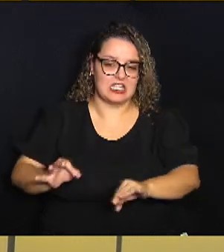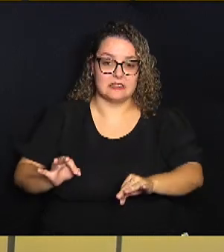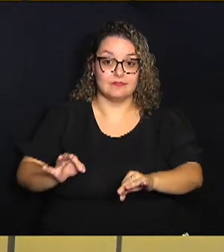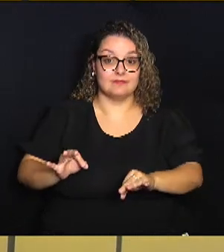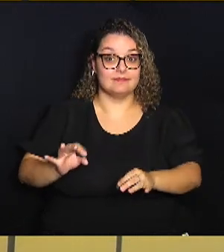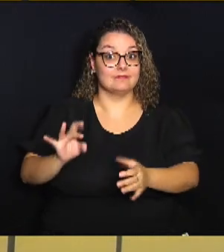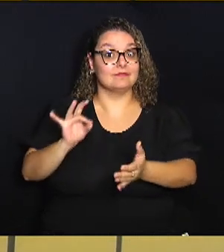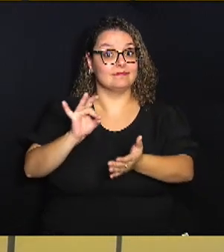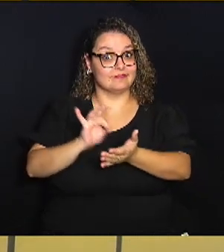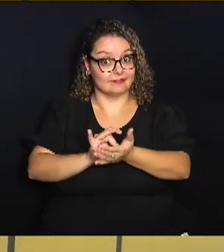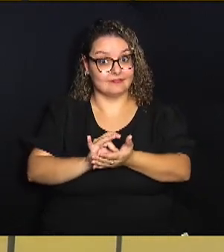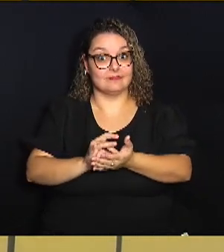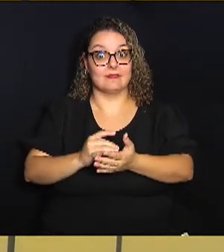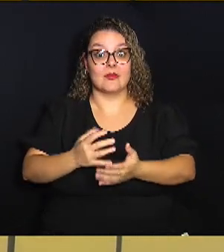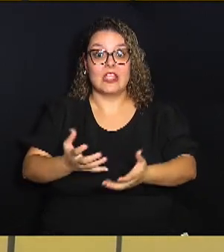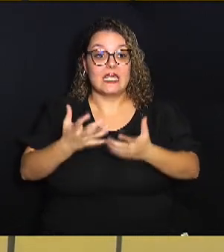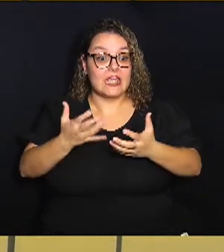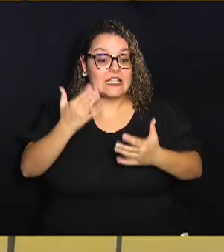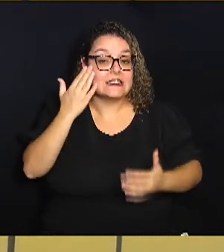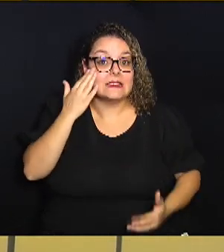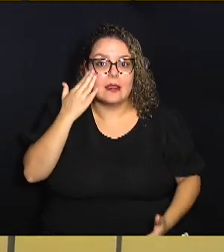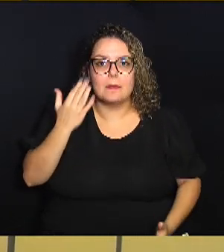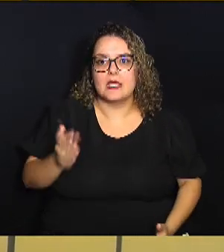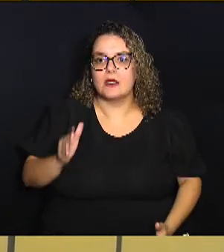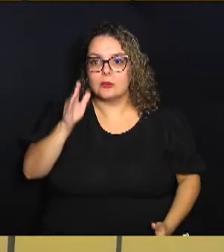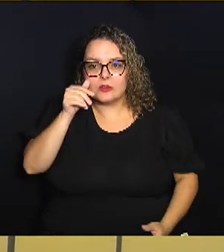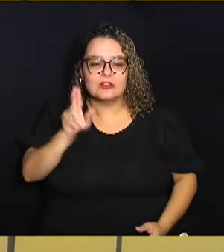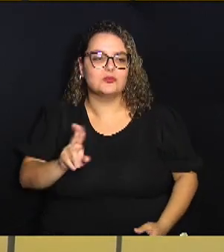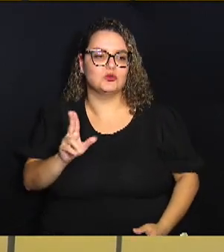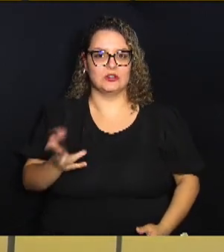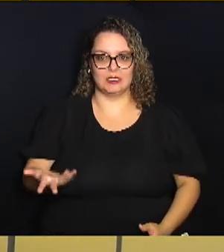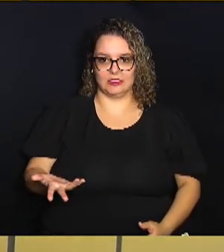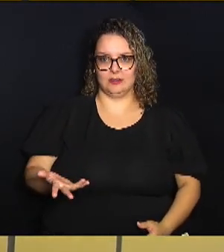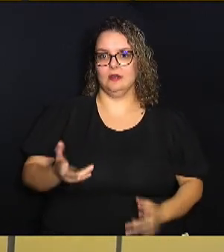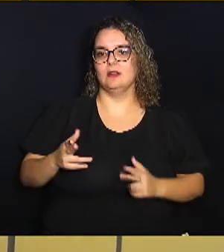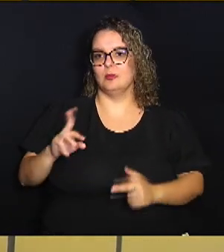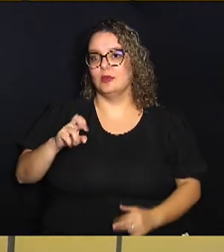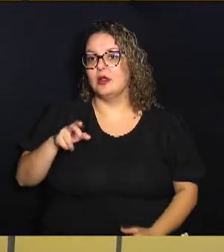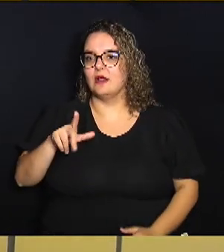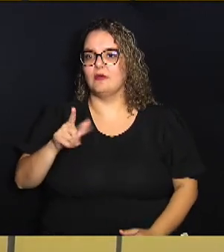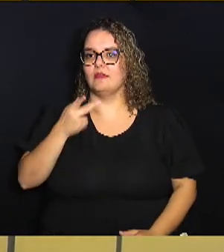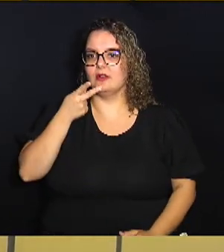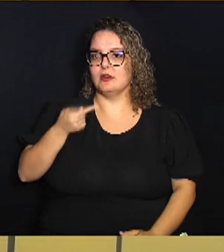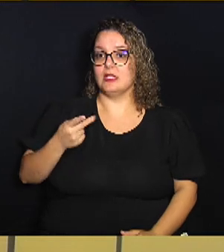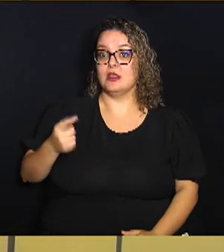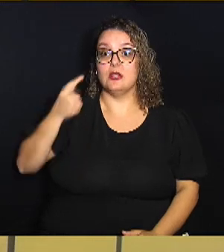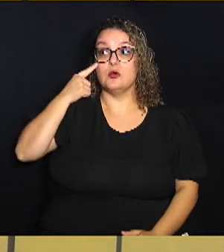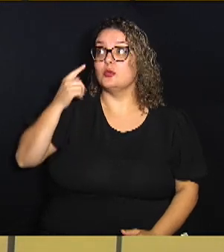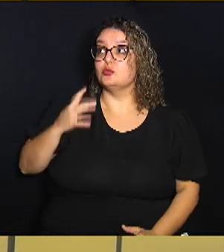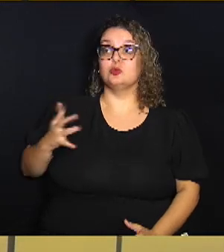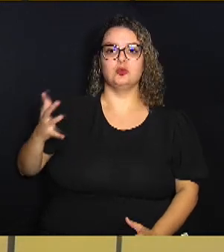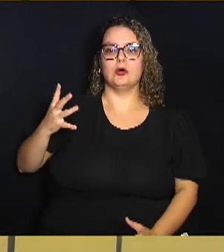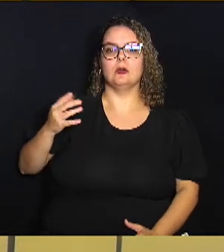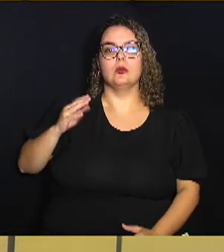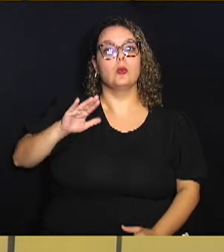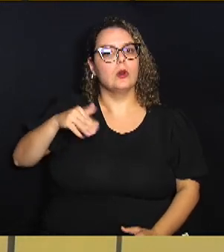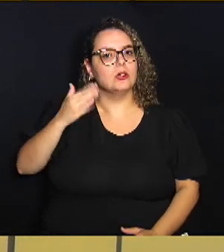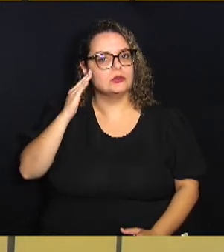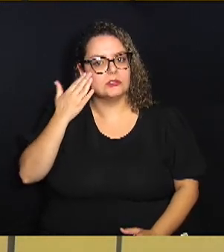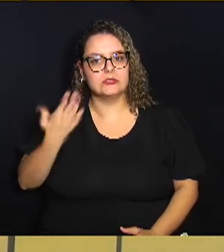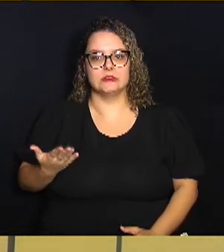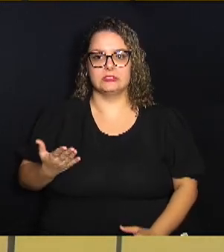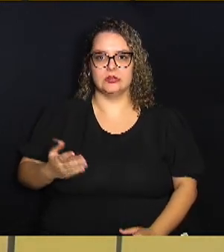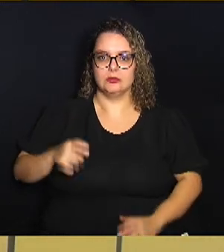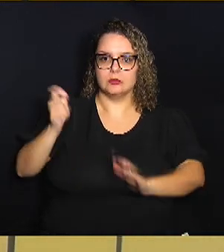estão sedentos por saber as coisas e aplicar. Como o Raul falou, eu tenho uma grande ideia, quando eu entendo como executar, nossa, aí conta comigo,